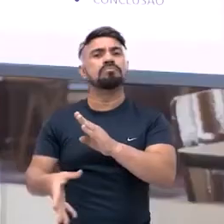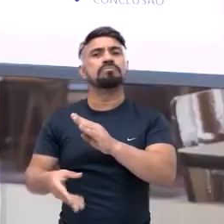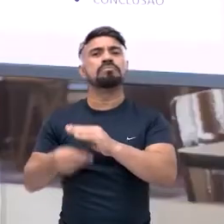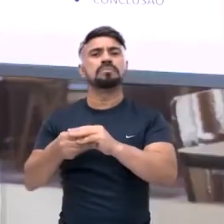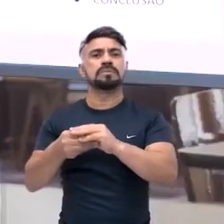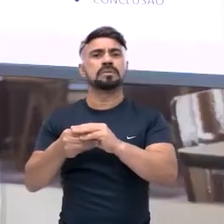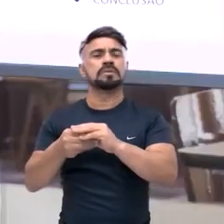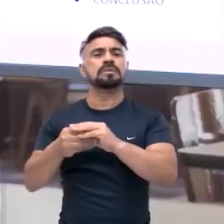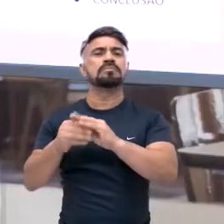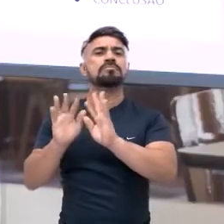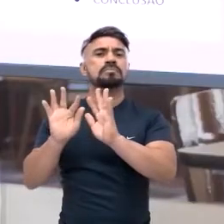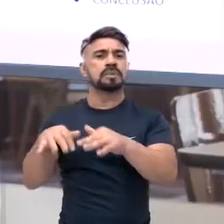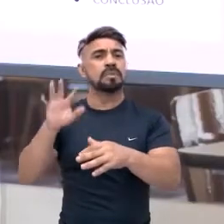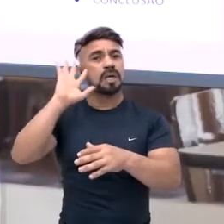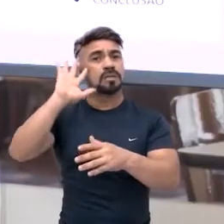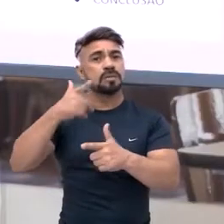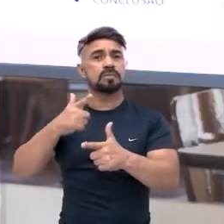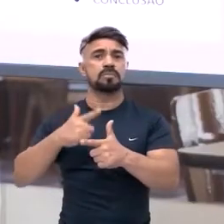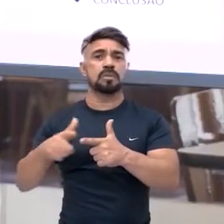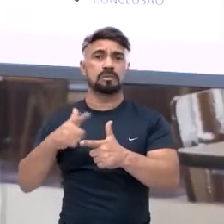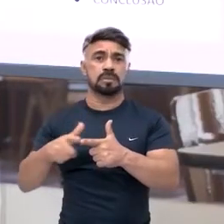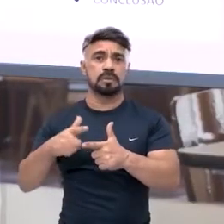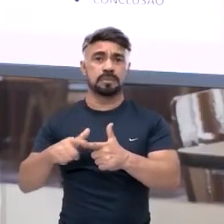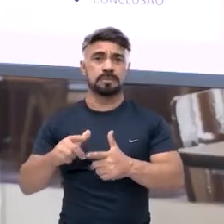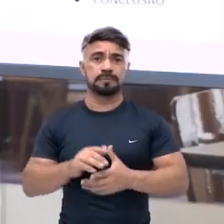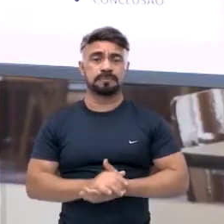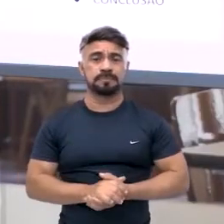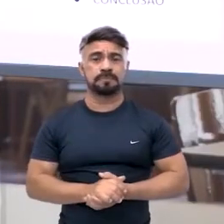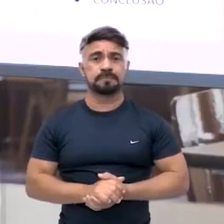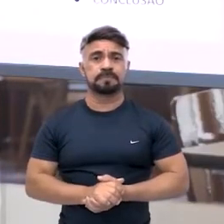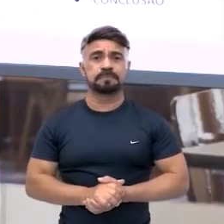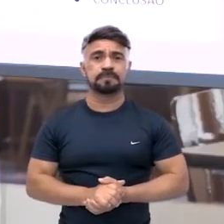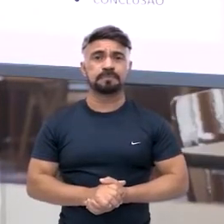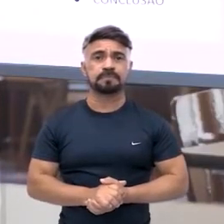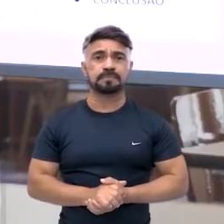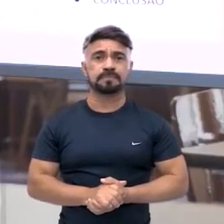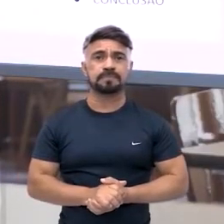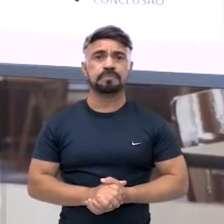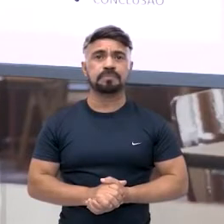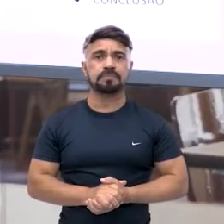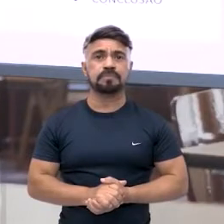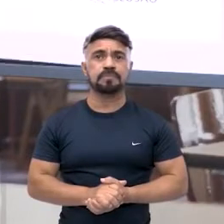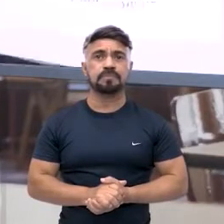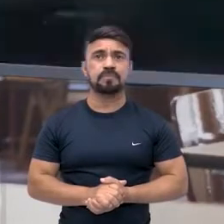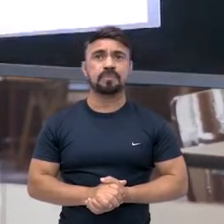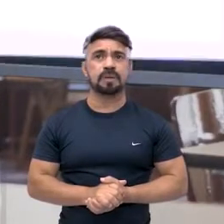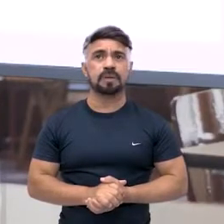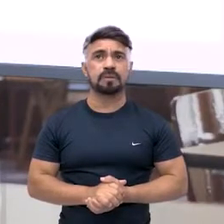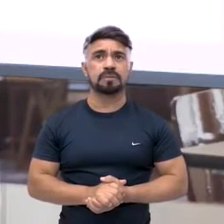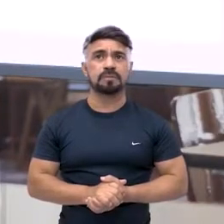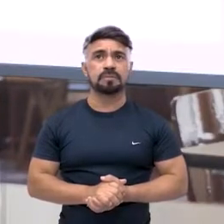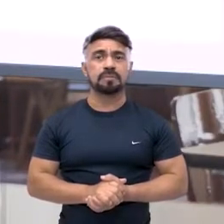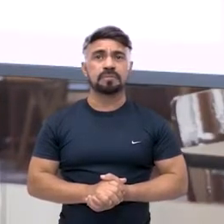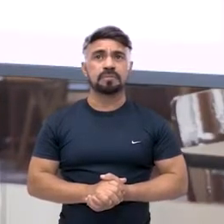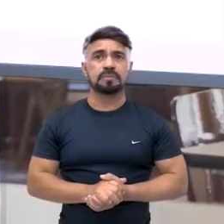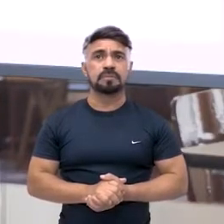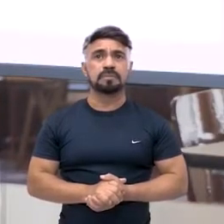desenlace, que seria a resolução desse conflito, ok?